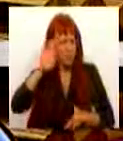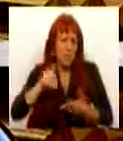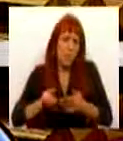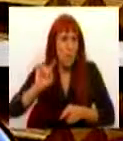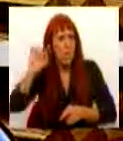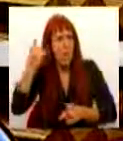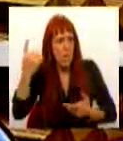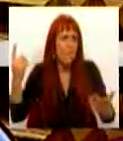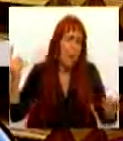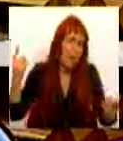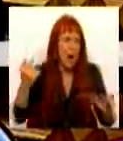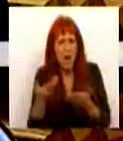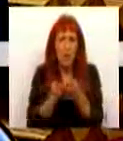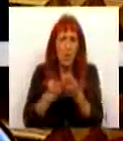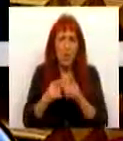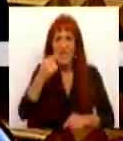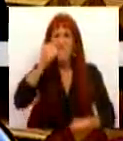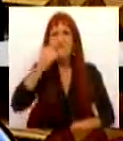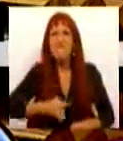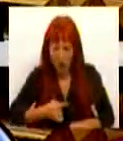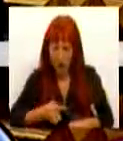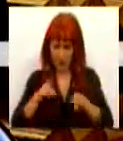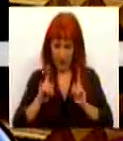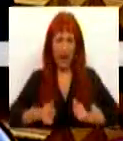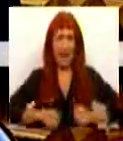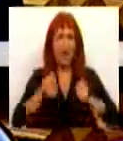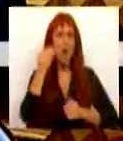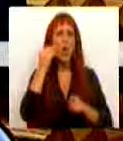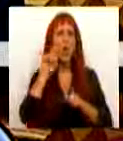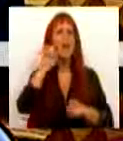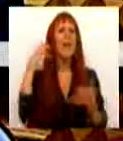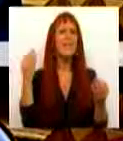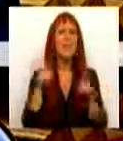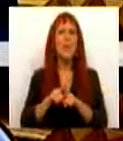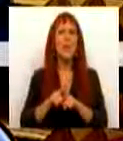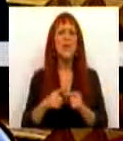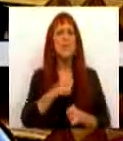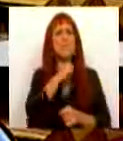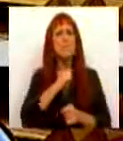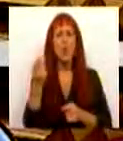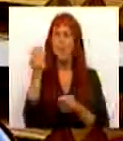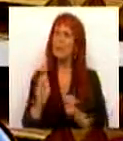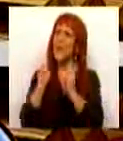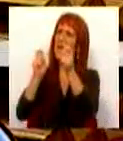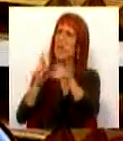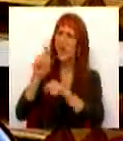recurso, caso a negociação falhe. E é a melhor maneira de garantir a viabilidade da